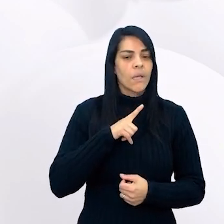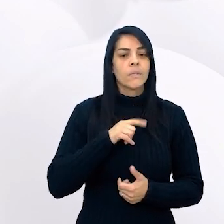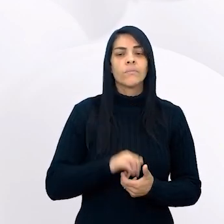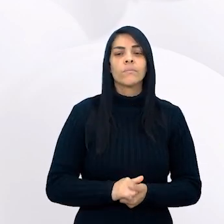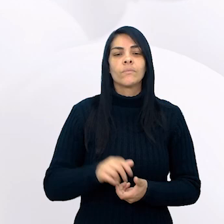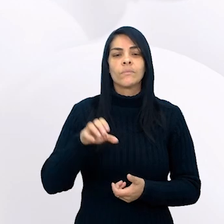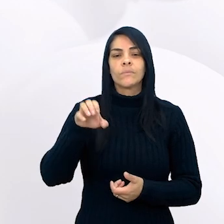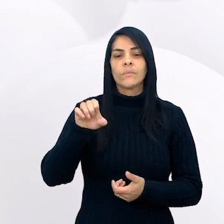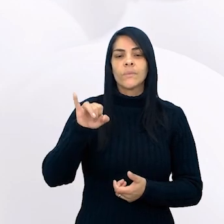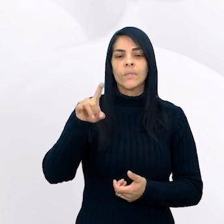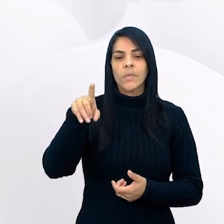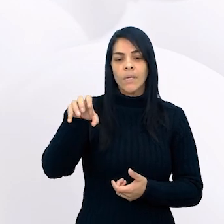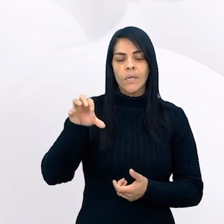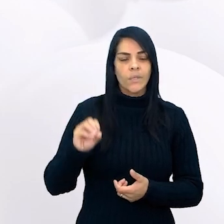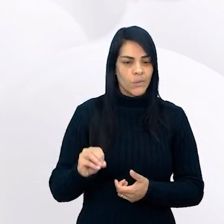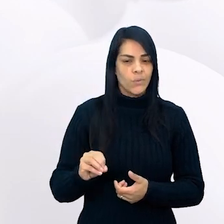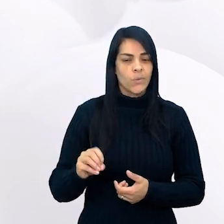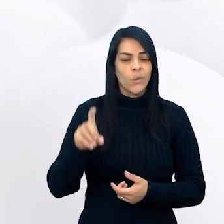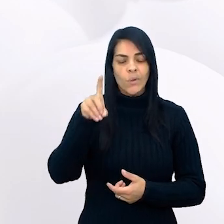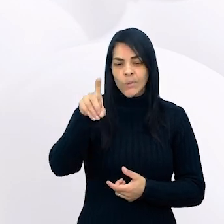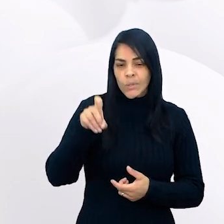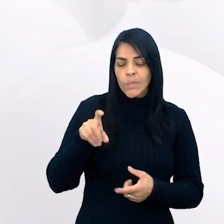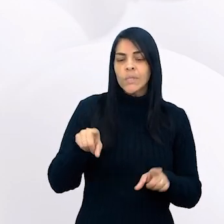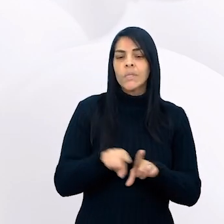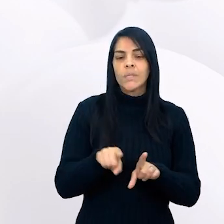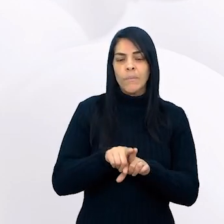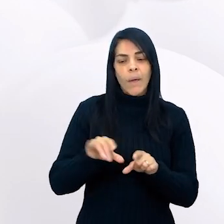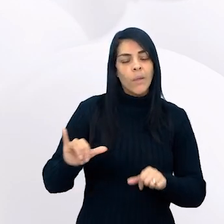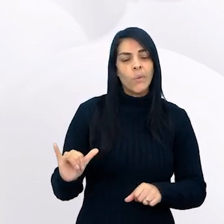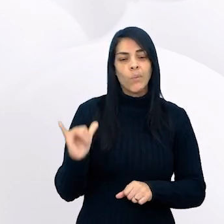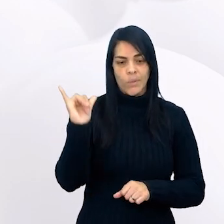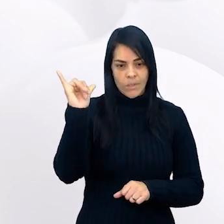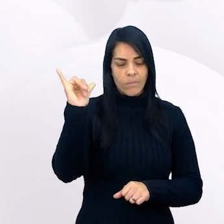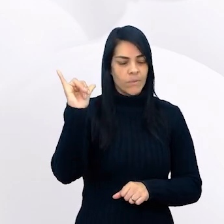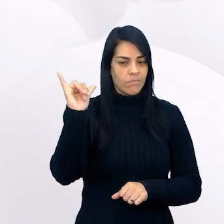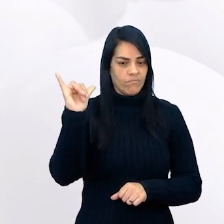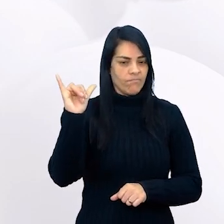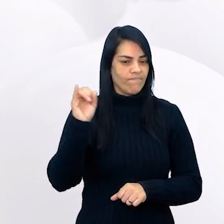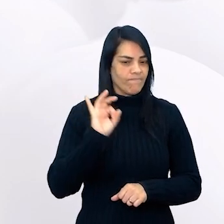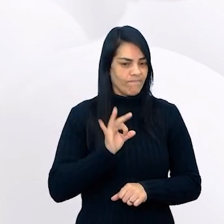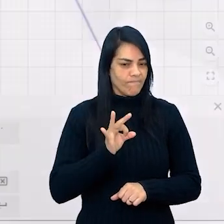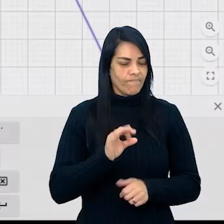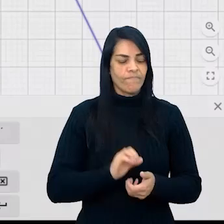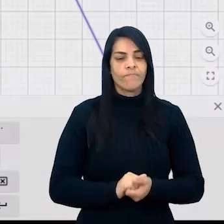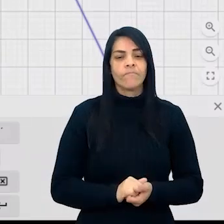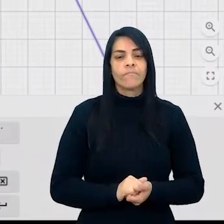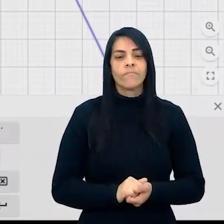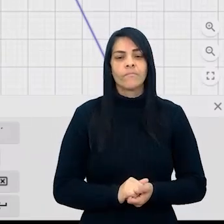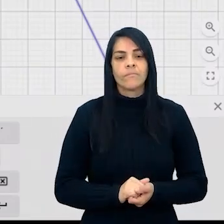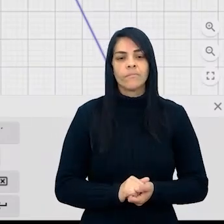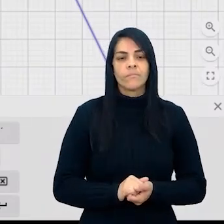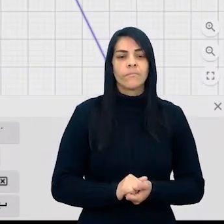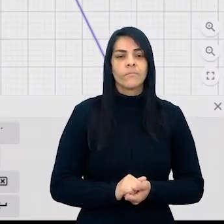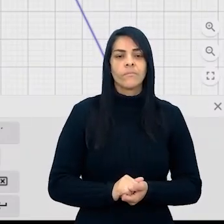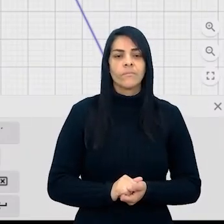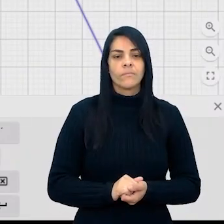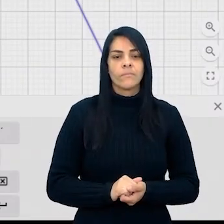eixo x, né? Que são as raízes, quanto no eixo y. Muito bem. Eu vou fazer a